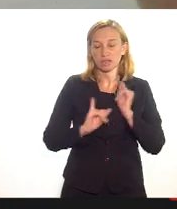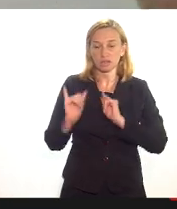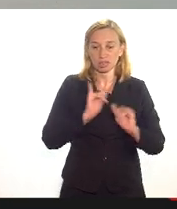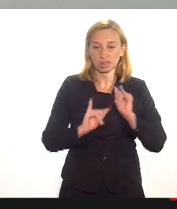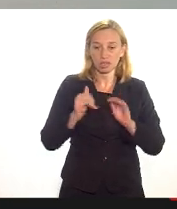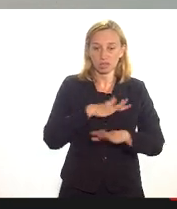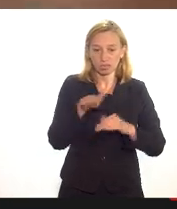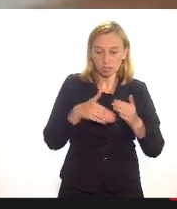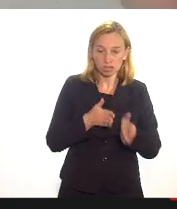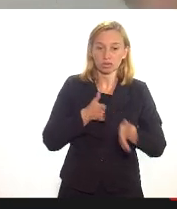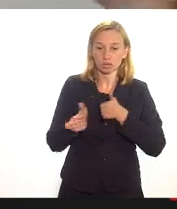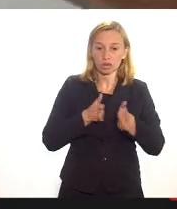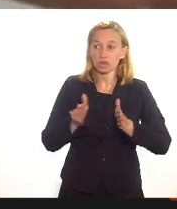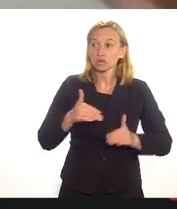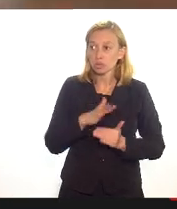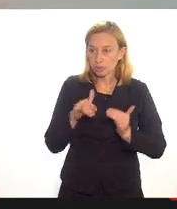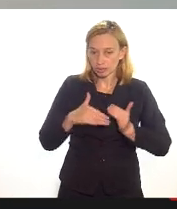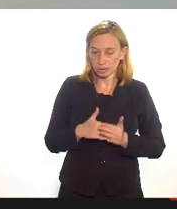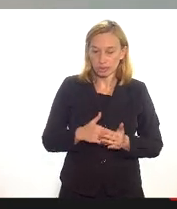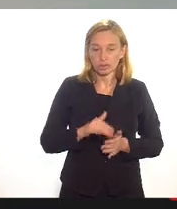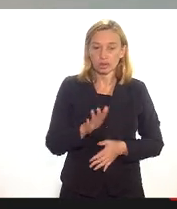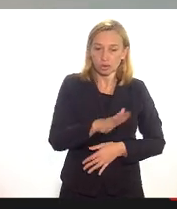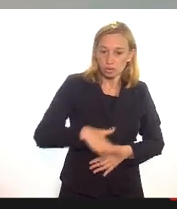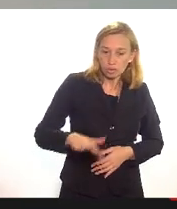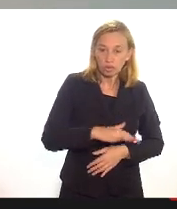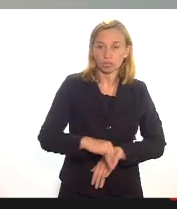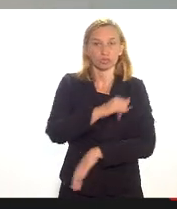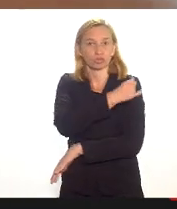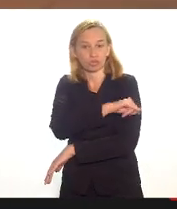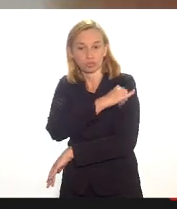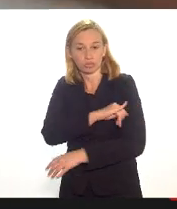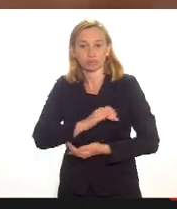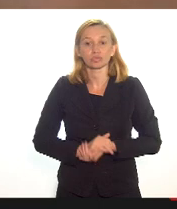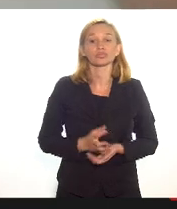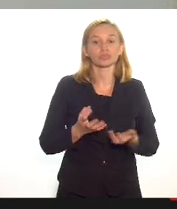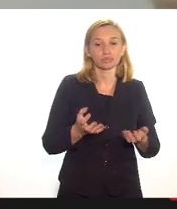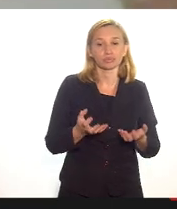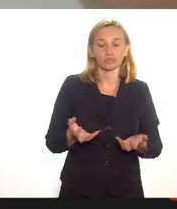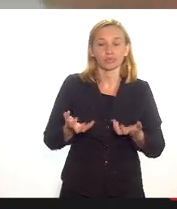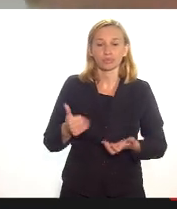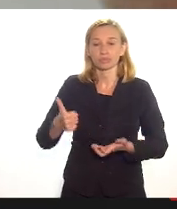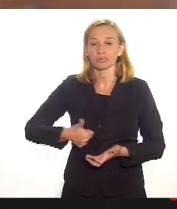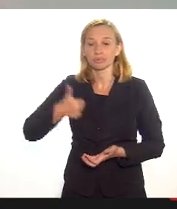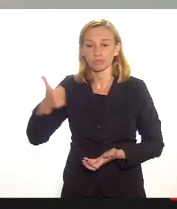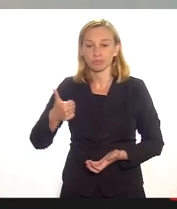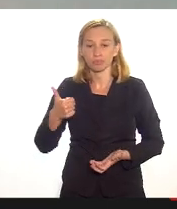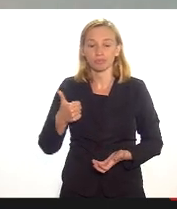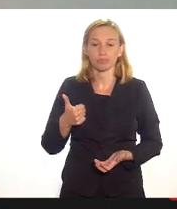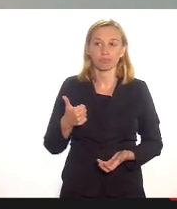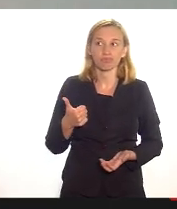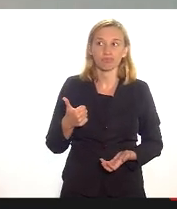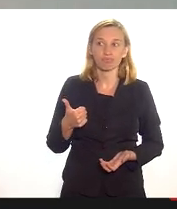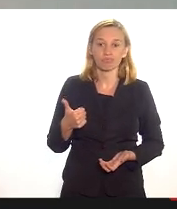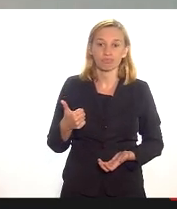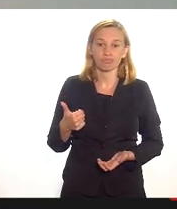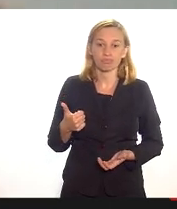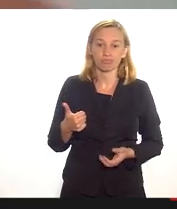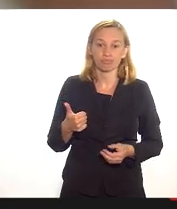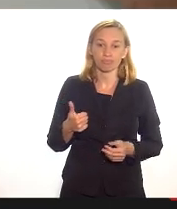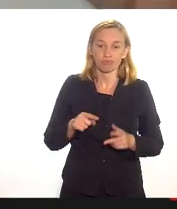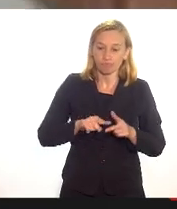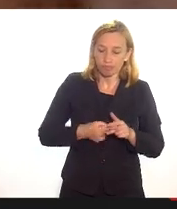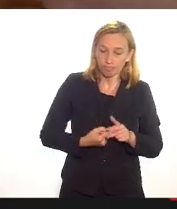informações que já seriam dos campos do Rio de Janeiro. Nós estamos tentando melhorar, fazer uma interface, vamos dizer assim,